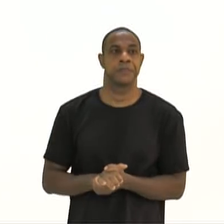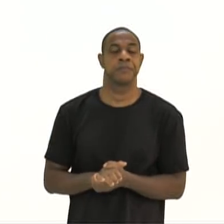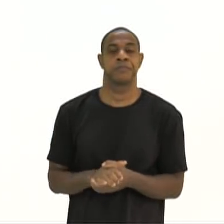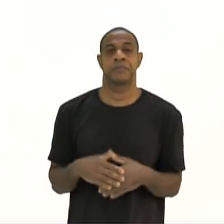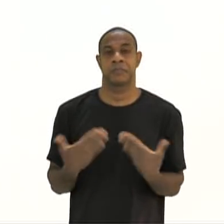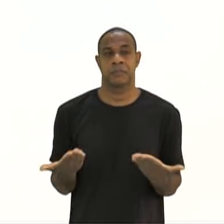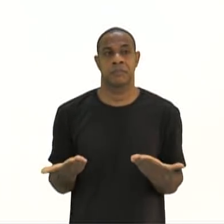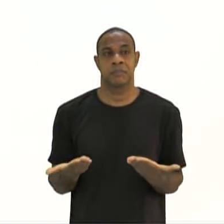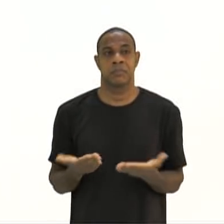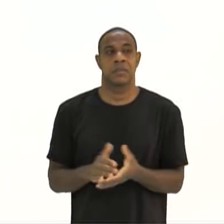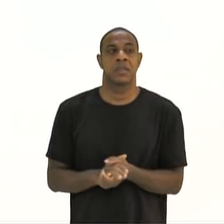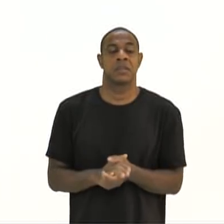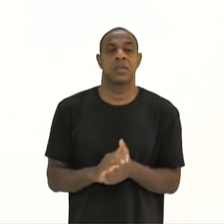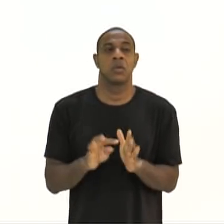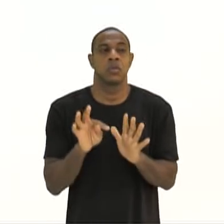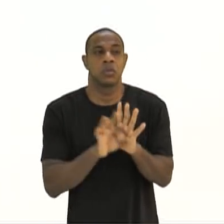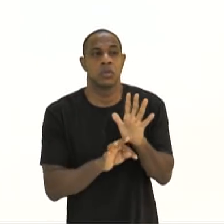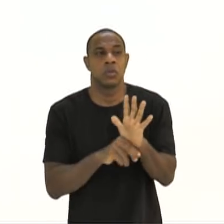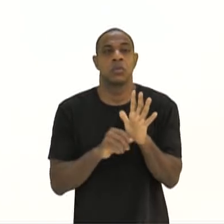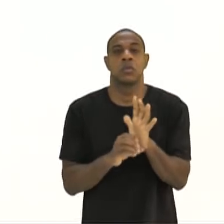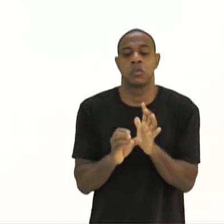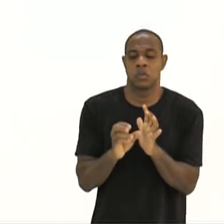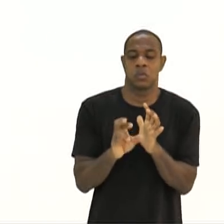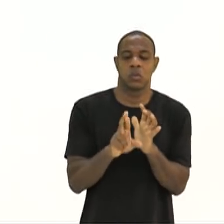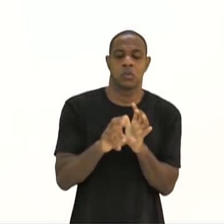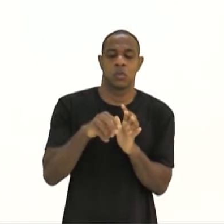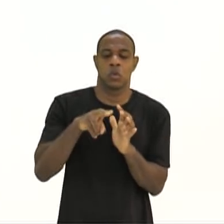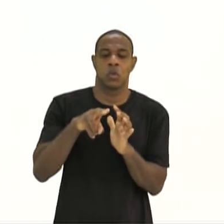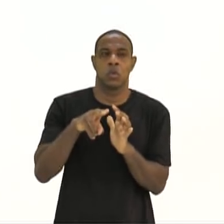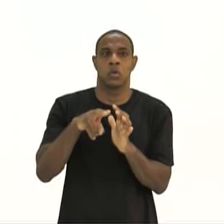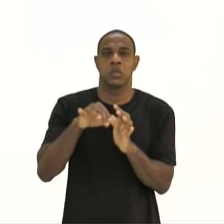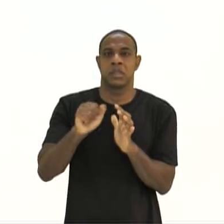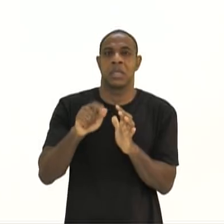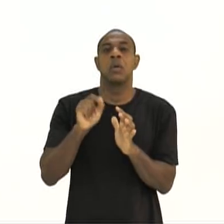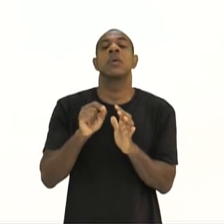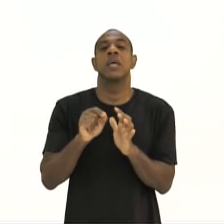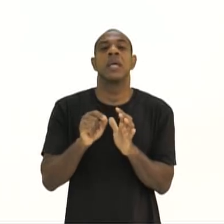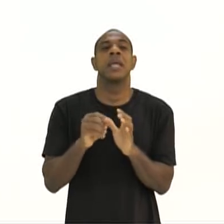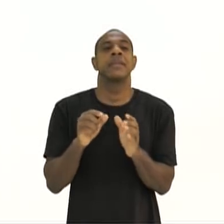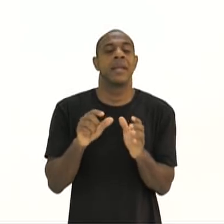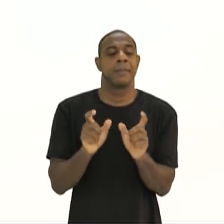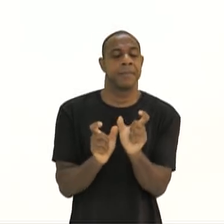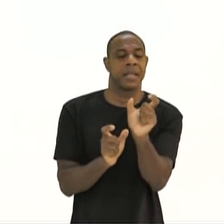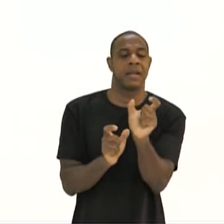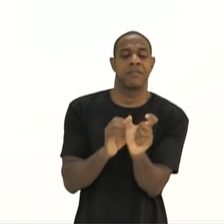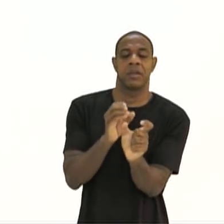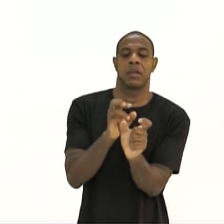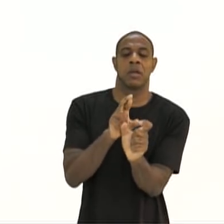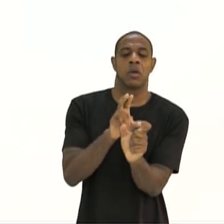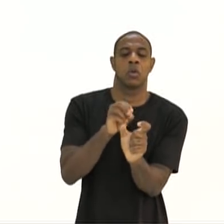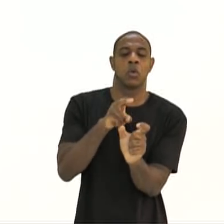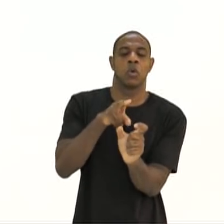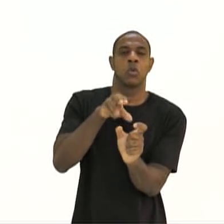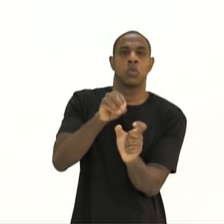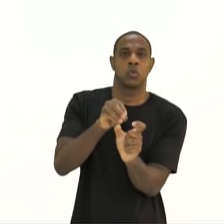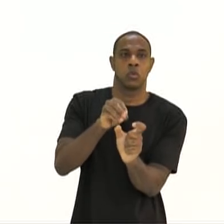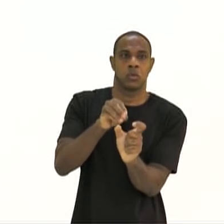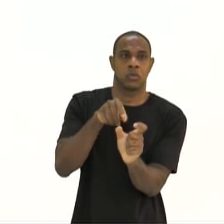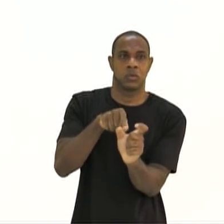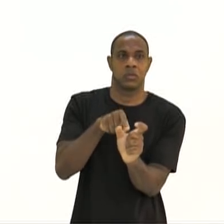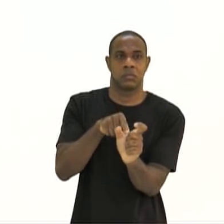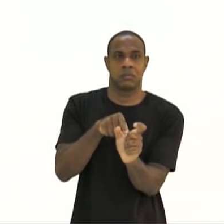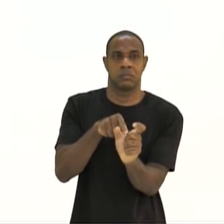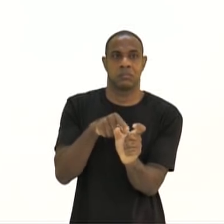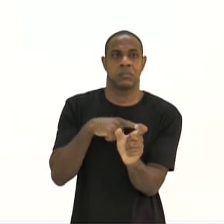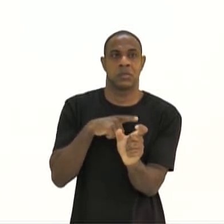né? Crônica vem da palavra cronos, né? Se a gente for pesquisar aí na etimologia da palavra cronos, a gente vai ver que